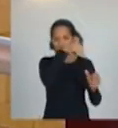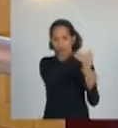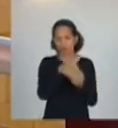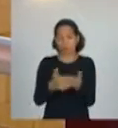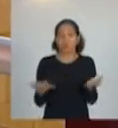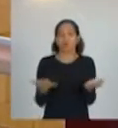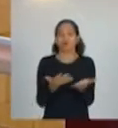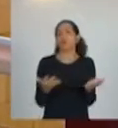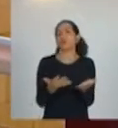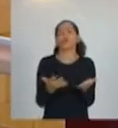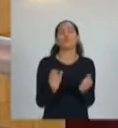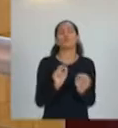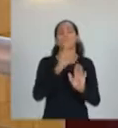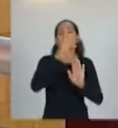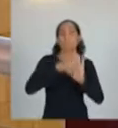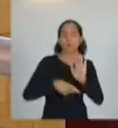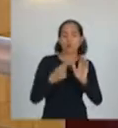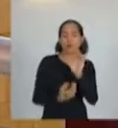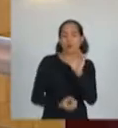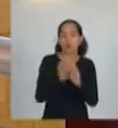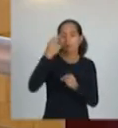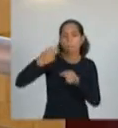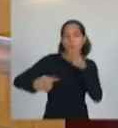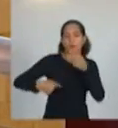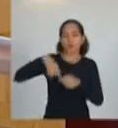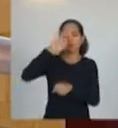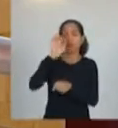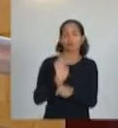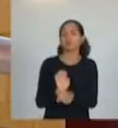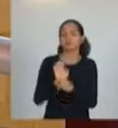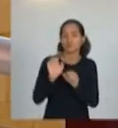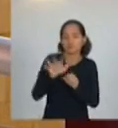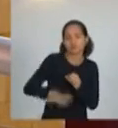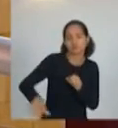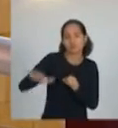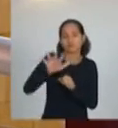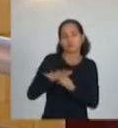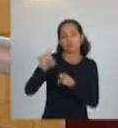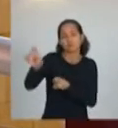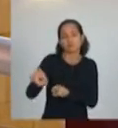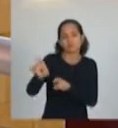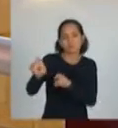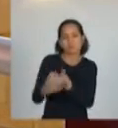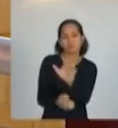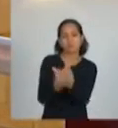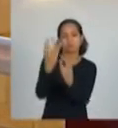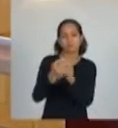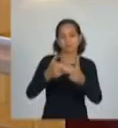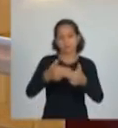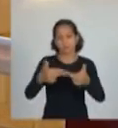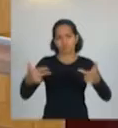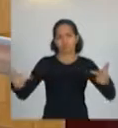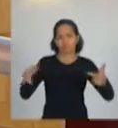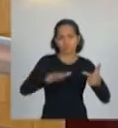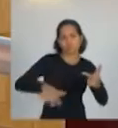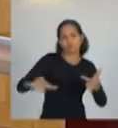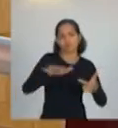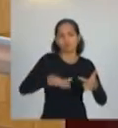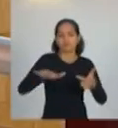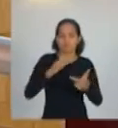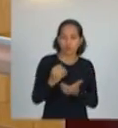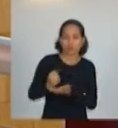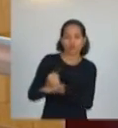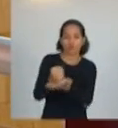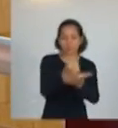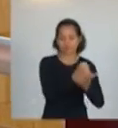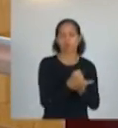sessão de hoje, está o projeto que cria a política estadual nas áreas de agroecologia, produção orgânica e extrativismo